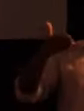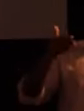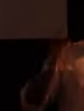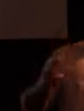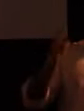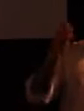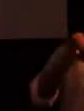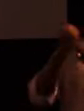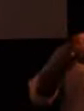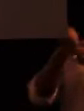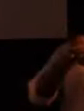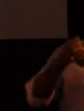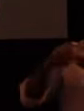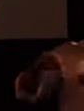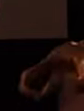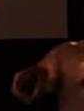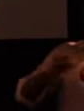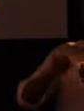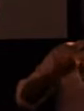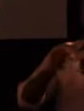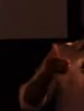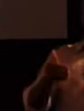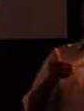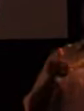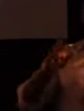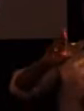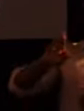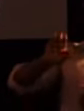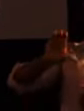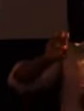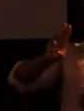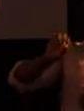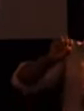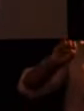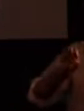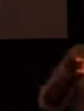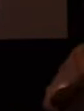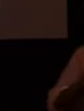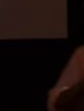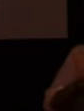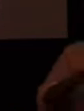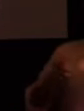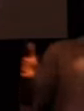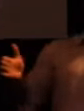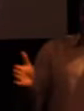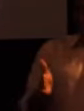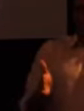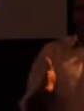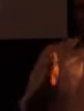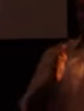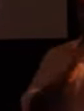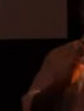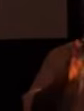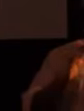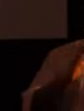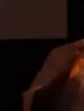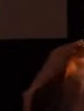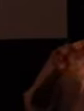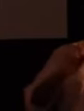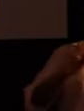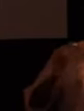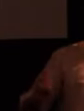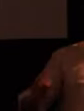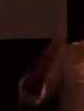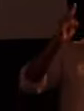prédio da ocupação para a via é exatamente o recuo de frente. Os laterais, que são os afastamentos entre os vizinhos, tá certo? E